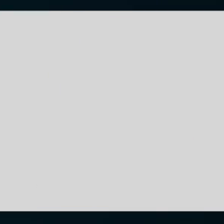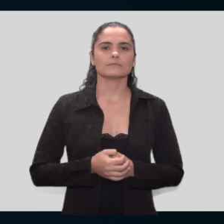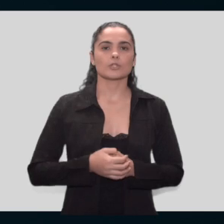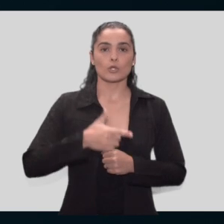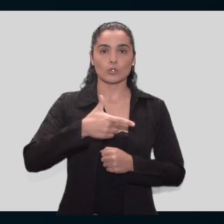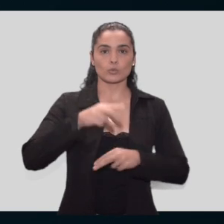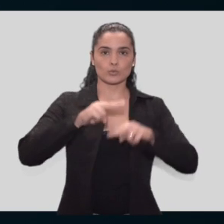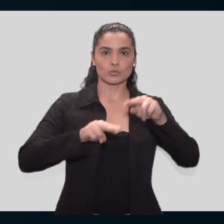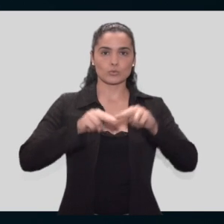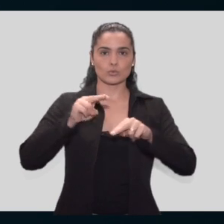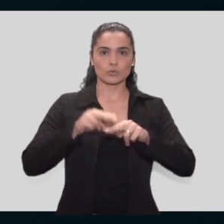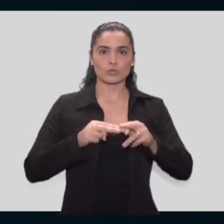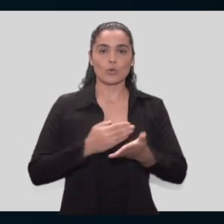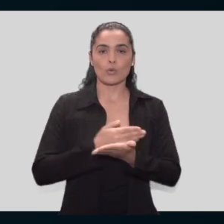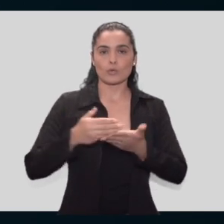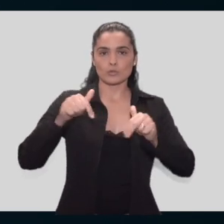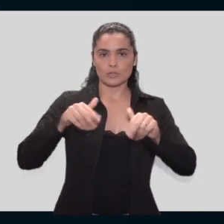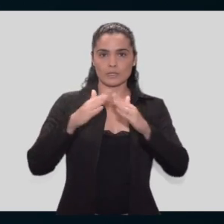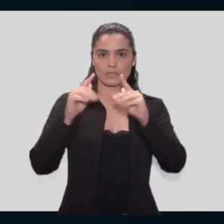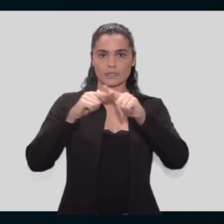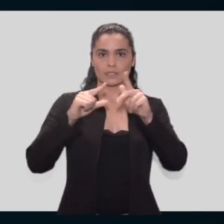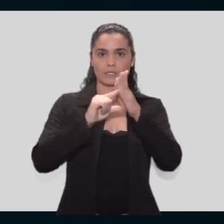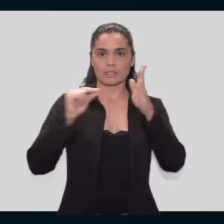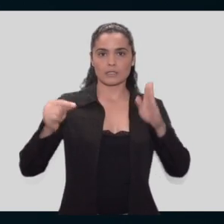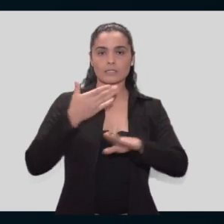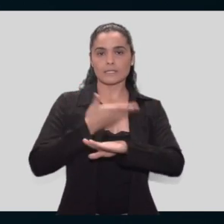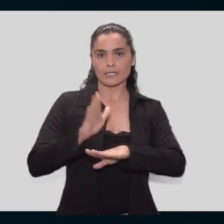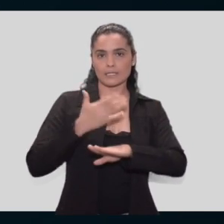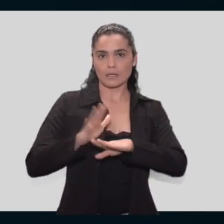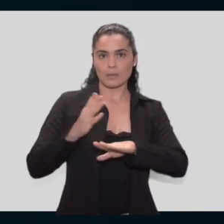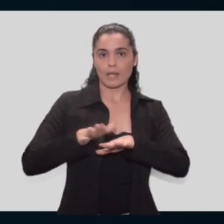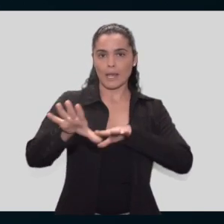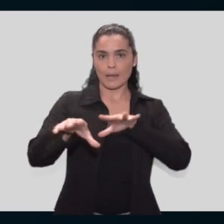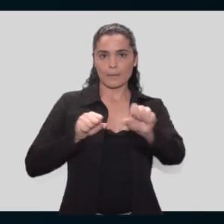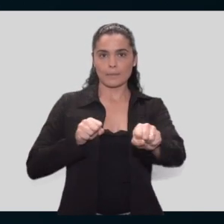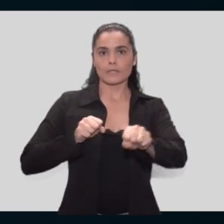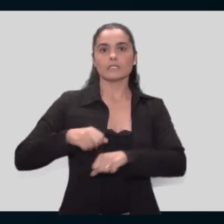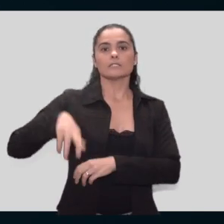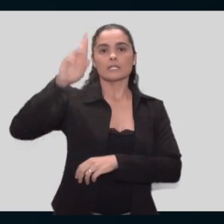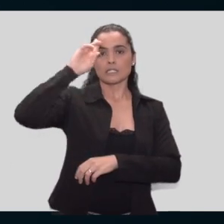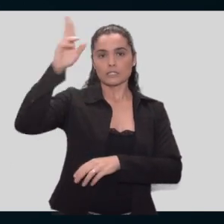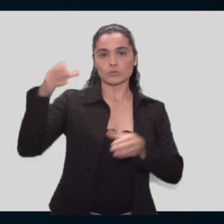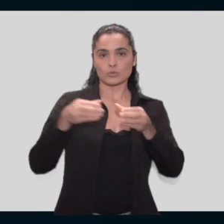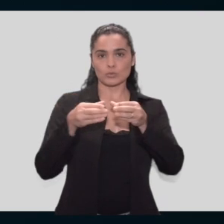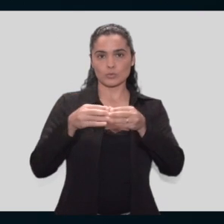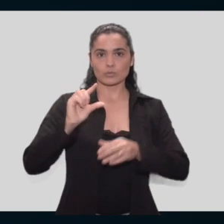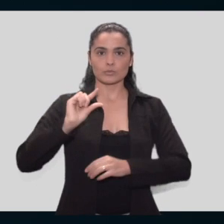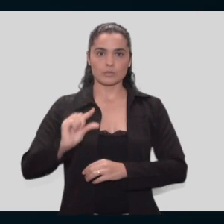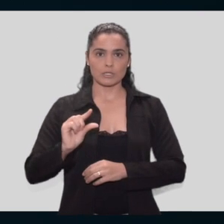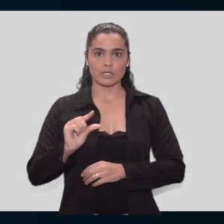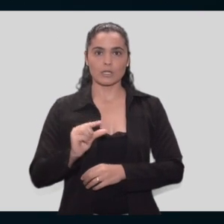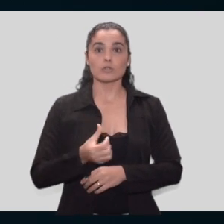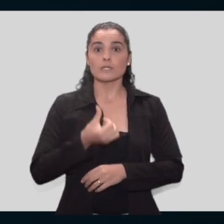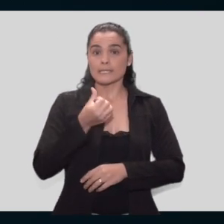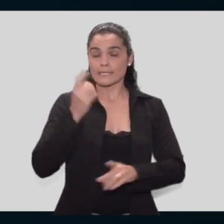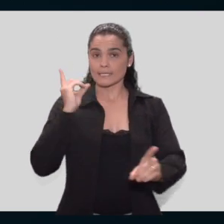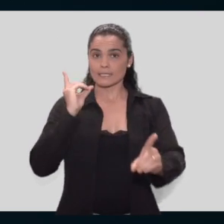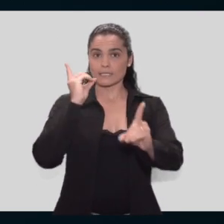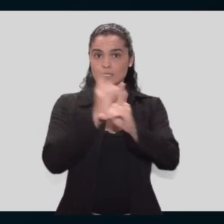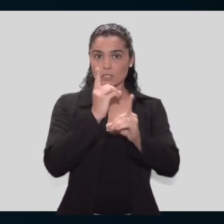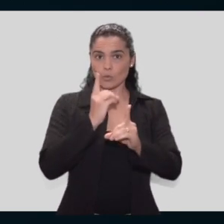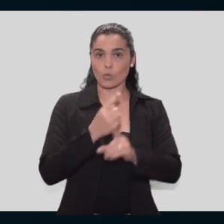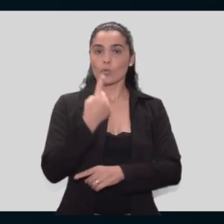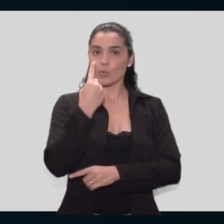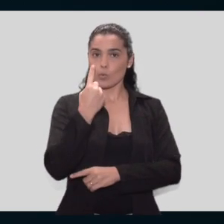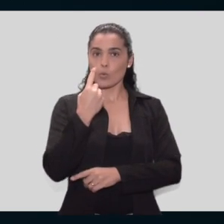No dia 2 de junho, teve início aqui em nossa igreja o treinamento para a formação de líderes de pequenos grupos. Serão 6